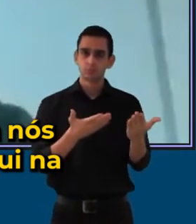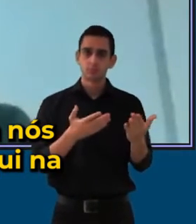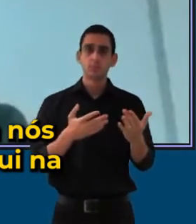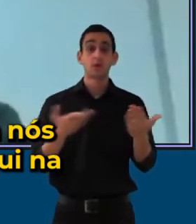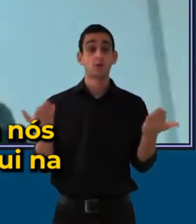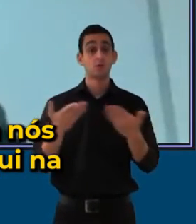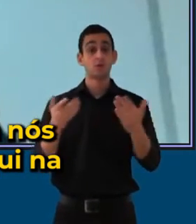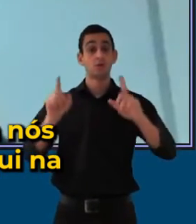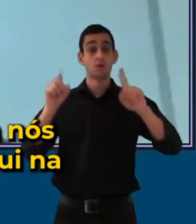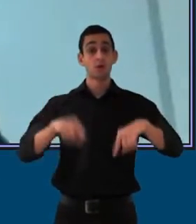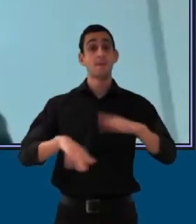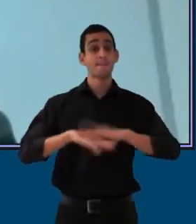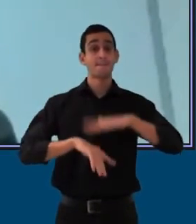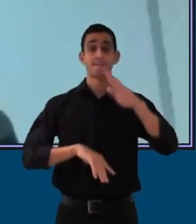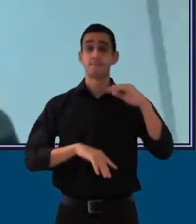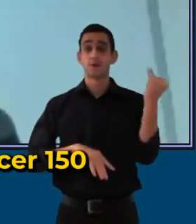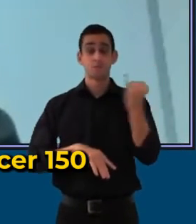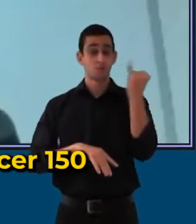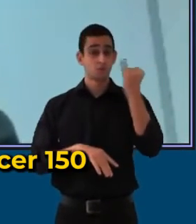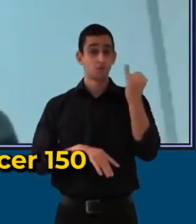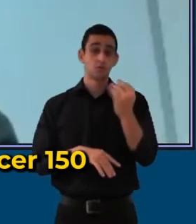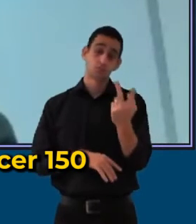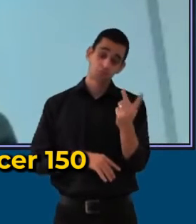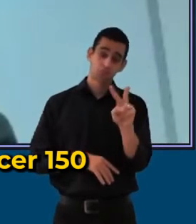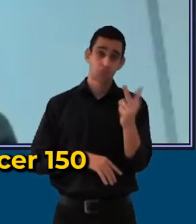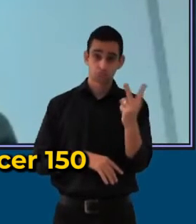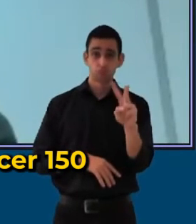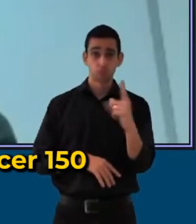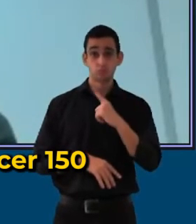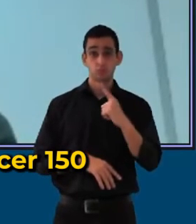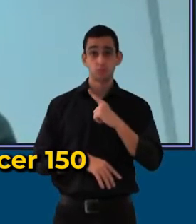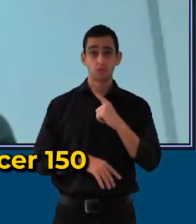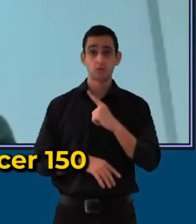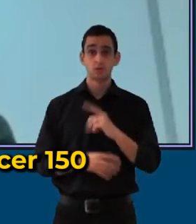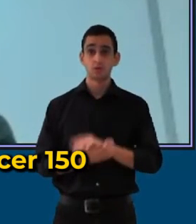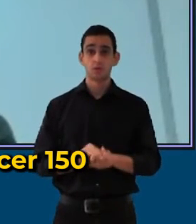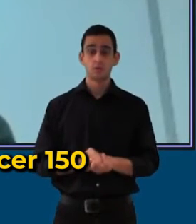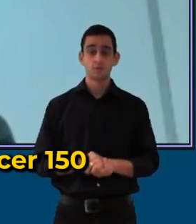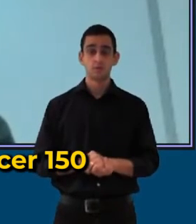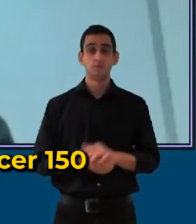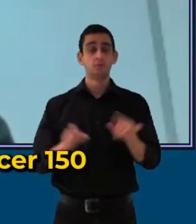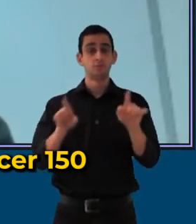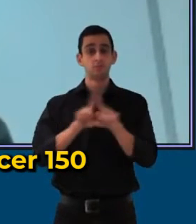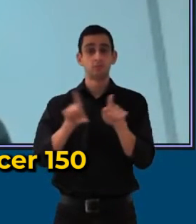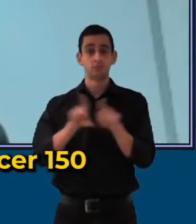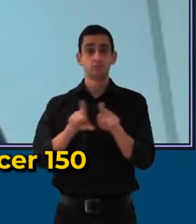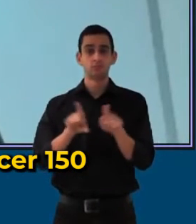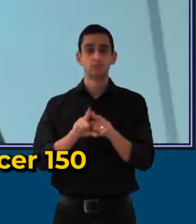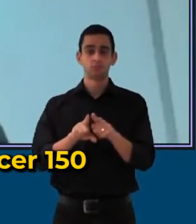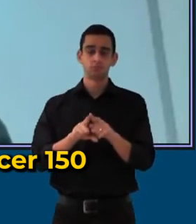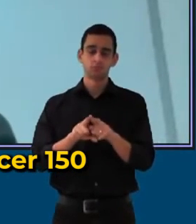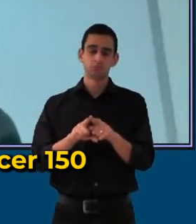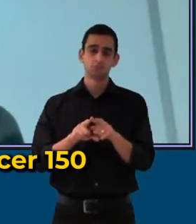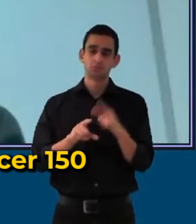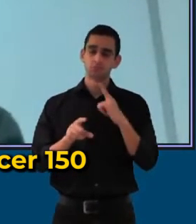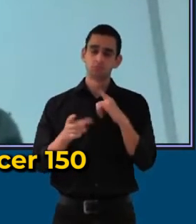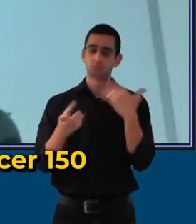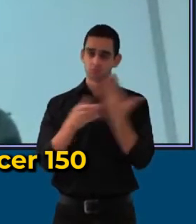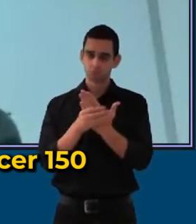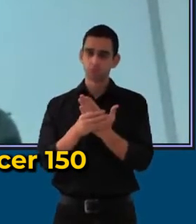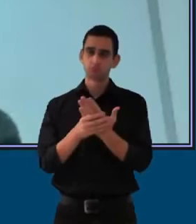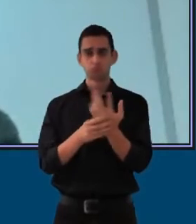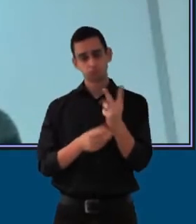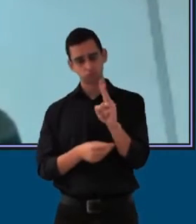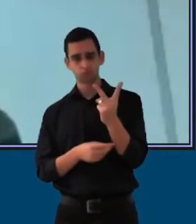importantes para a gente tratar aqui na reunião. Então, primeiramente, o parecer 120 e o parecer 150. Bom,